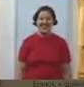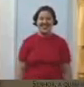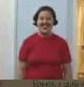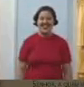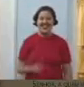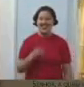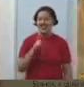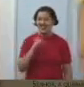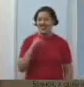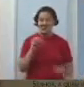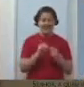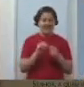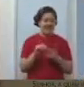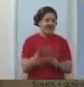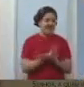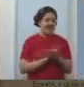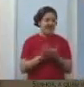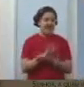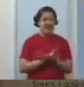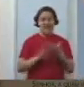nem balançou a casa.